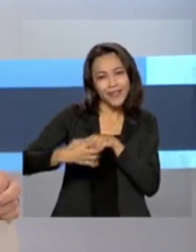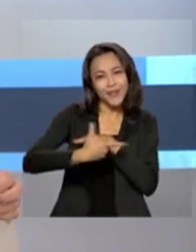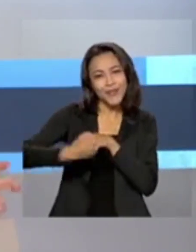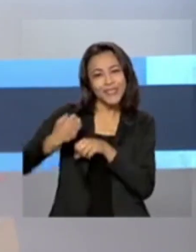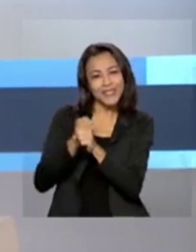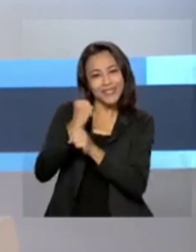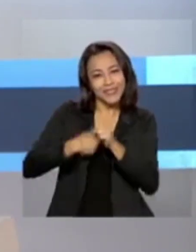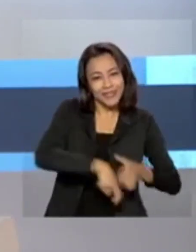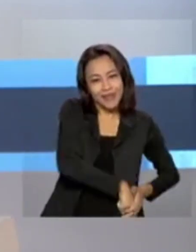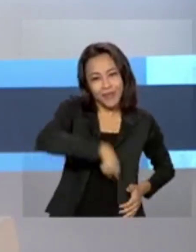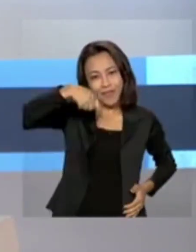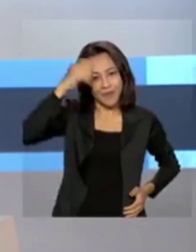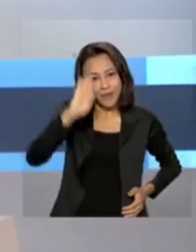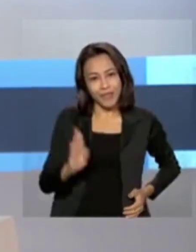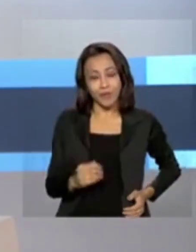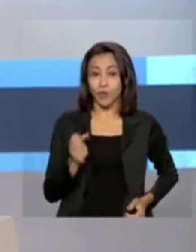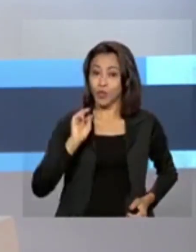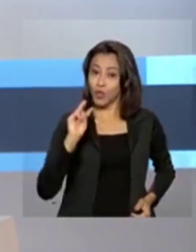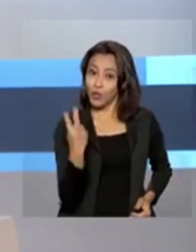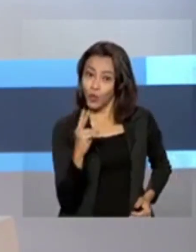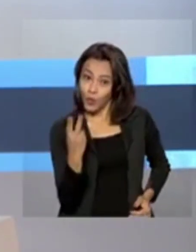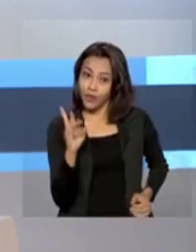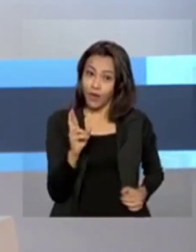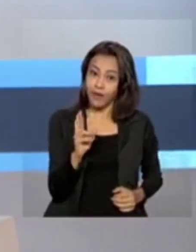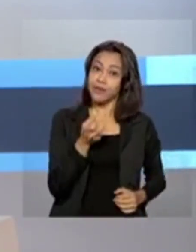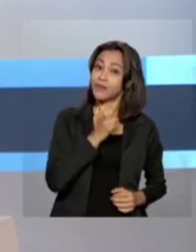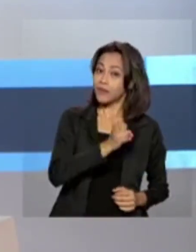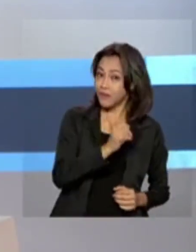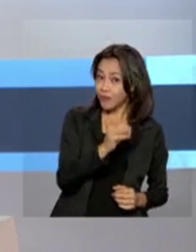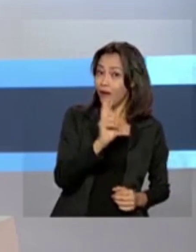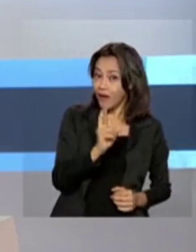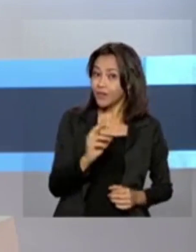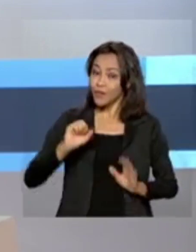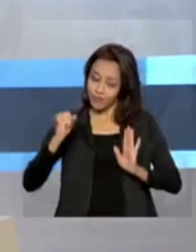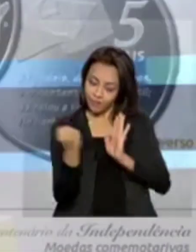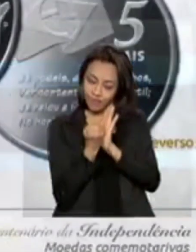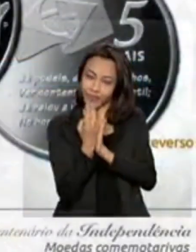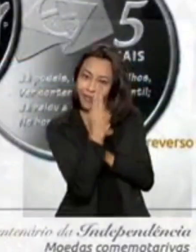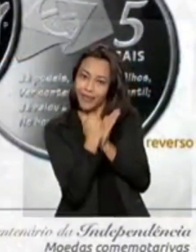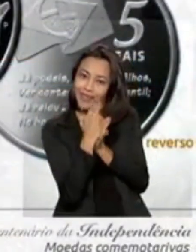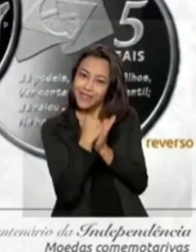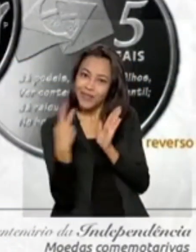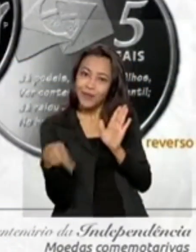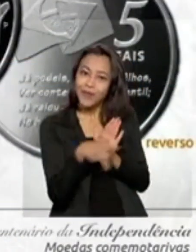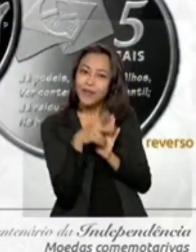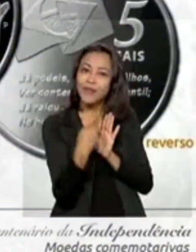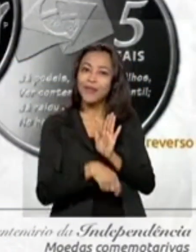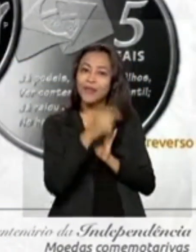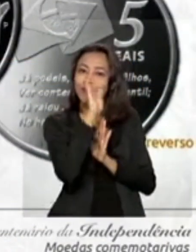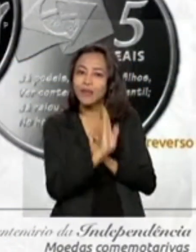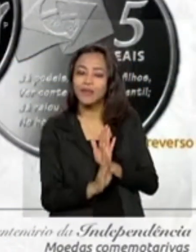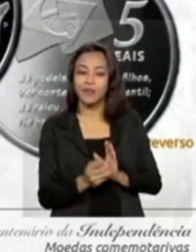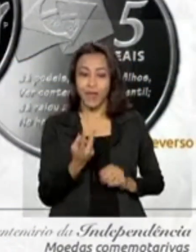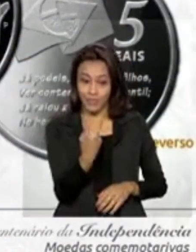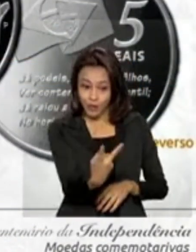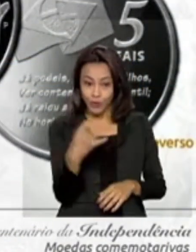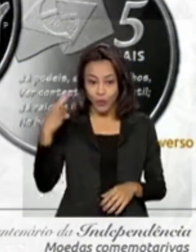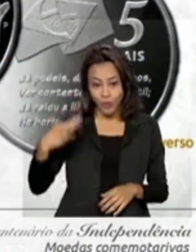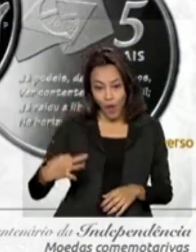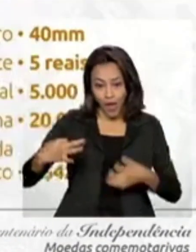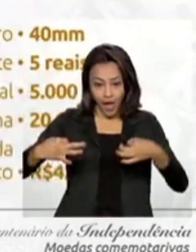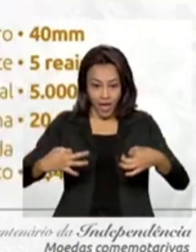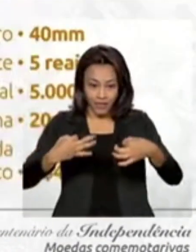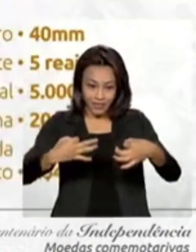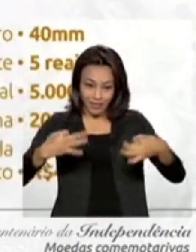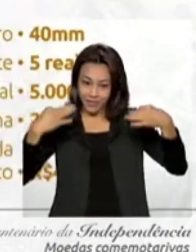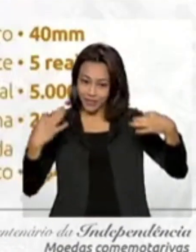Brasil. São moedas de R$ 2 e R$ 5 com símbolos nacionais. As 2 moedas